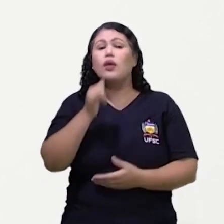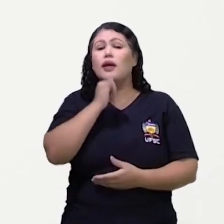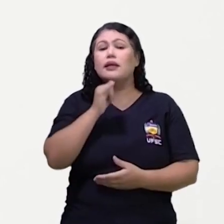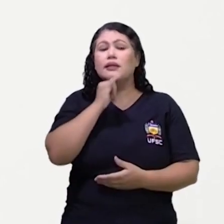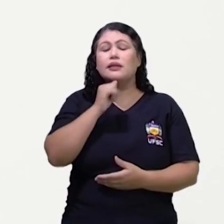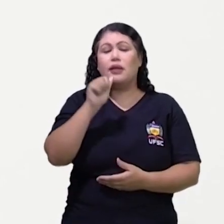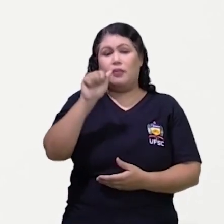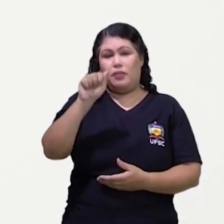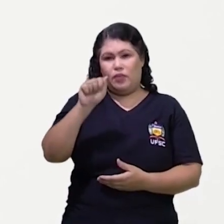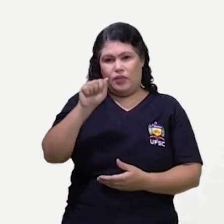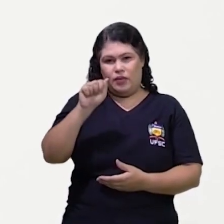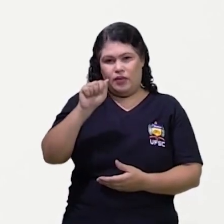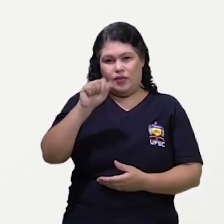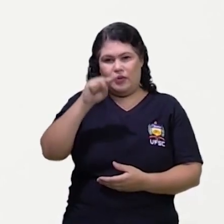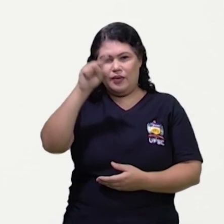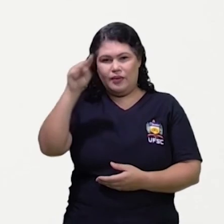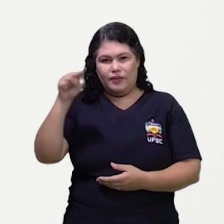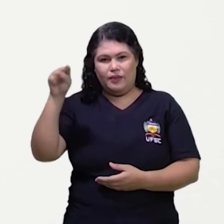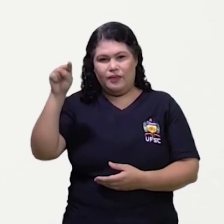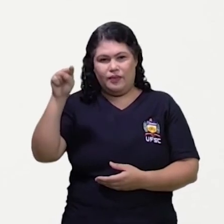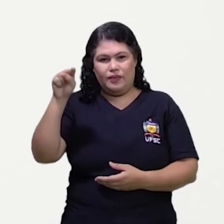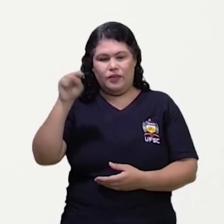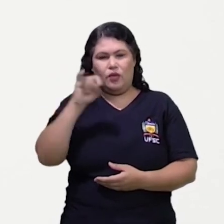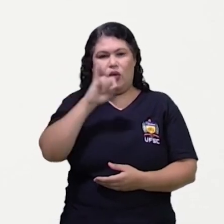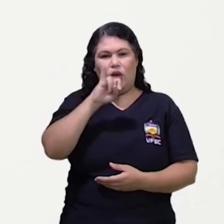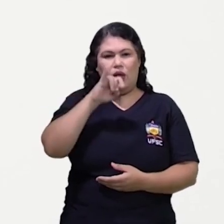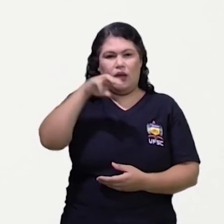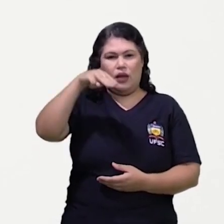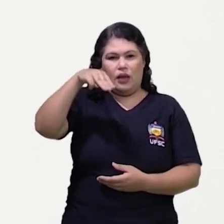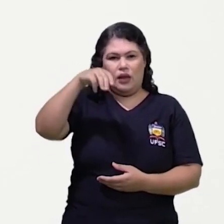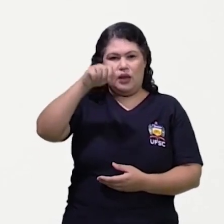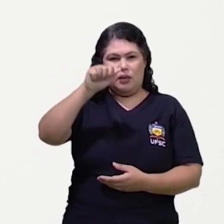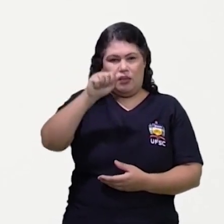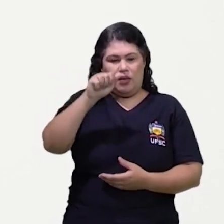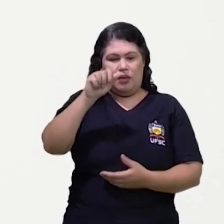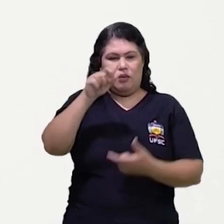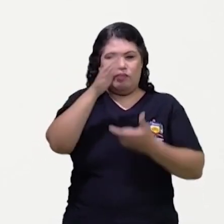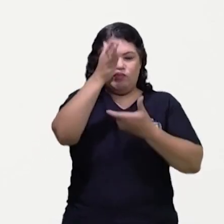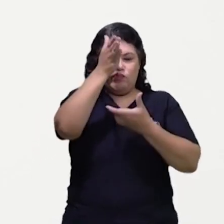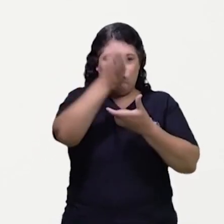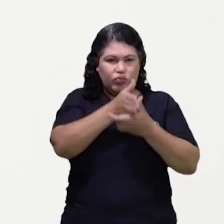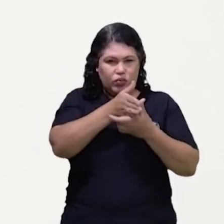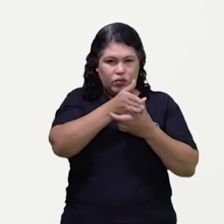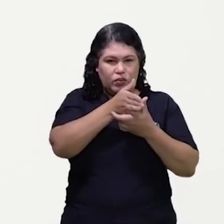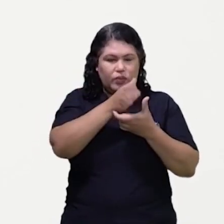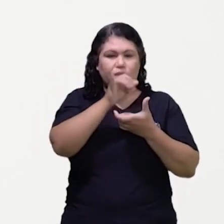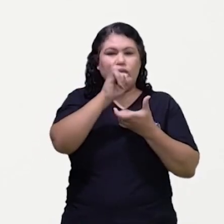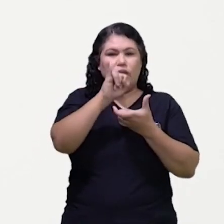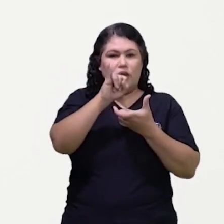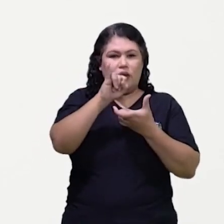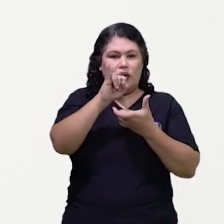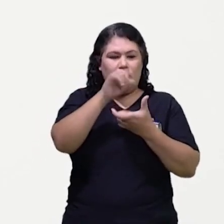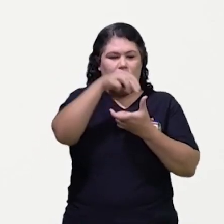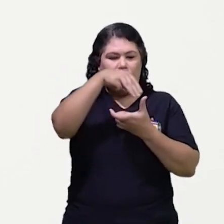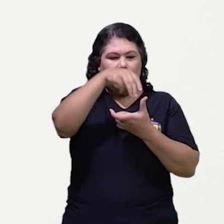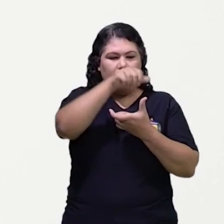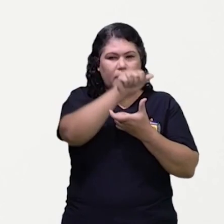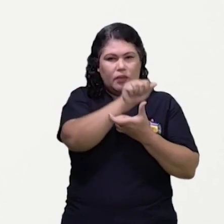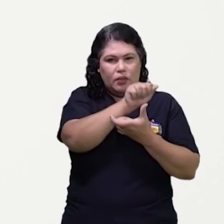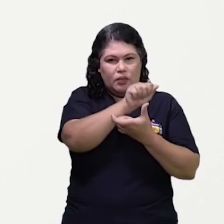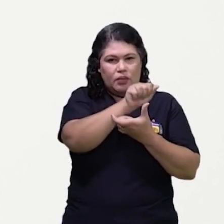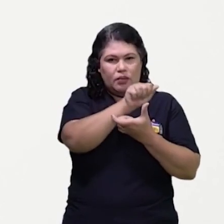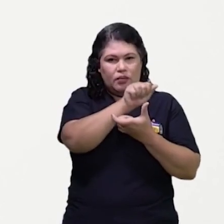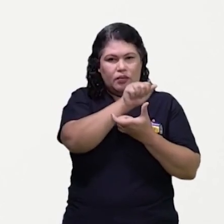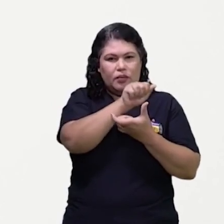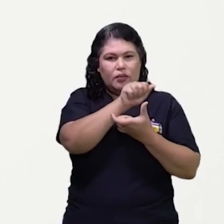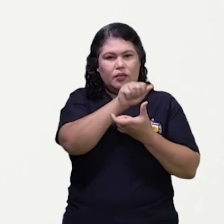Imã é da mesma forma, ó. Ok? Imã e pode ser no plural também.